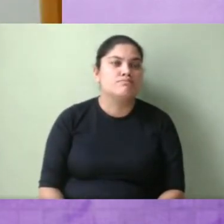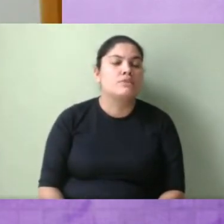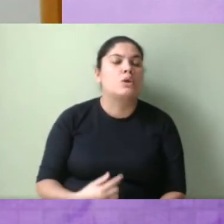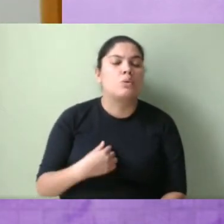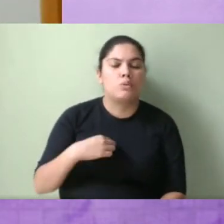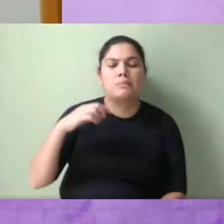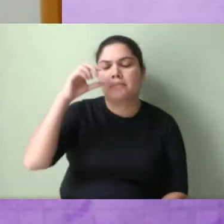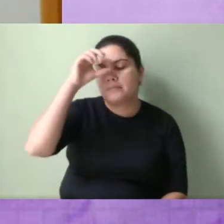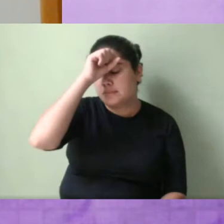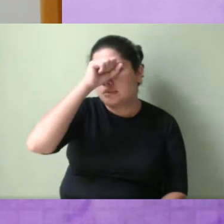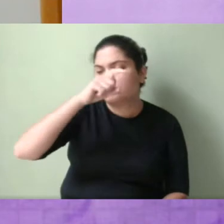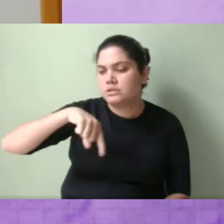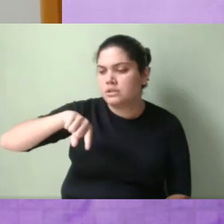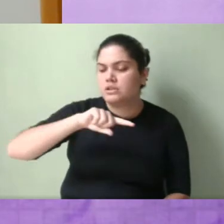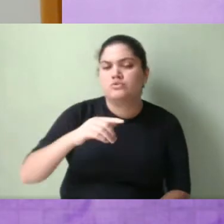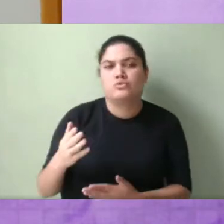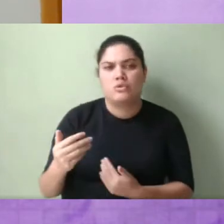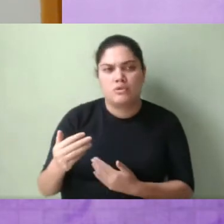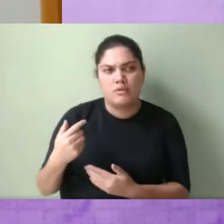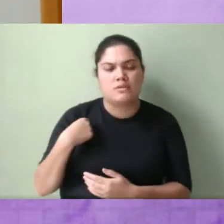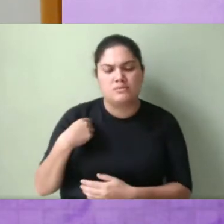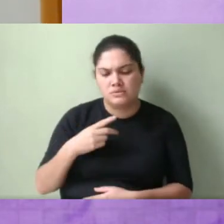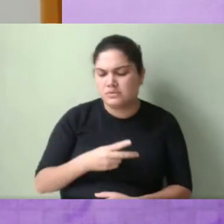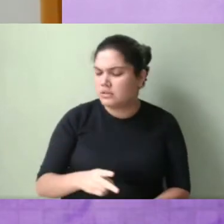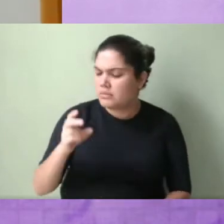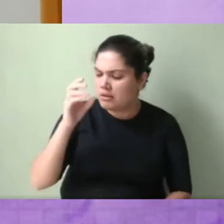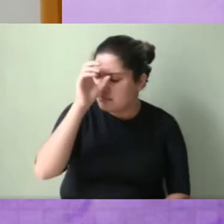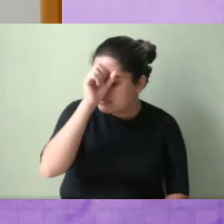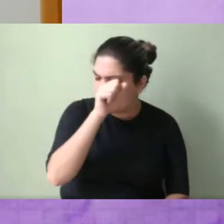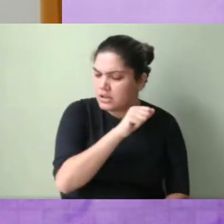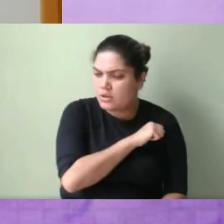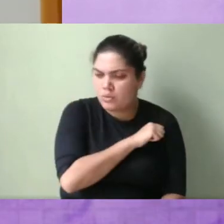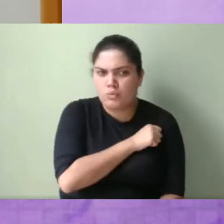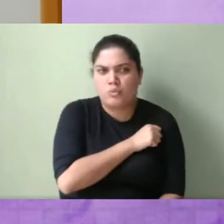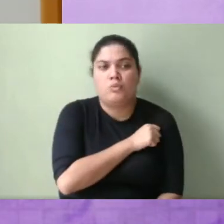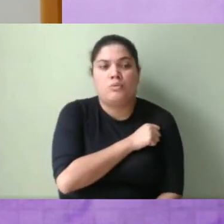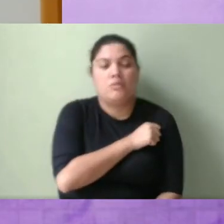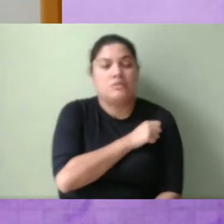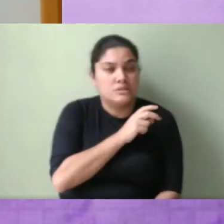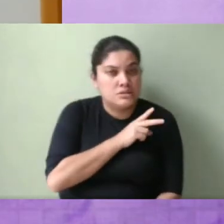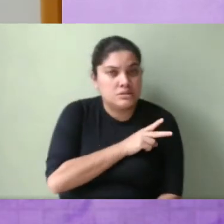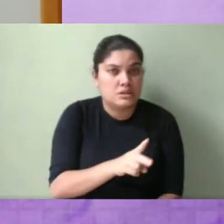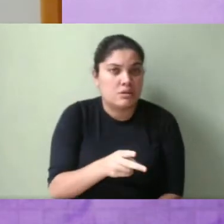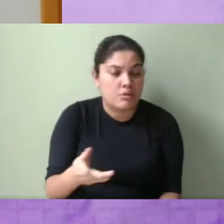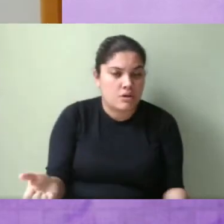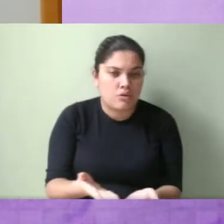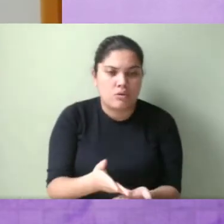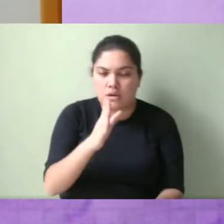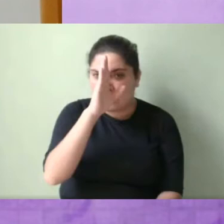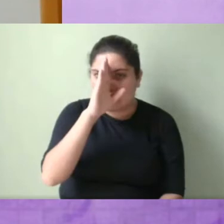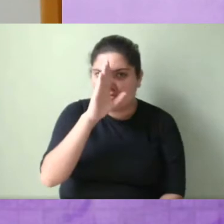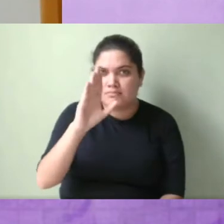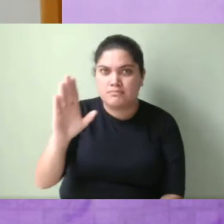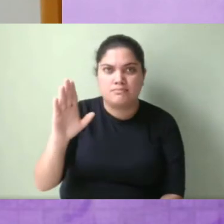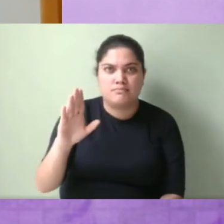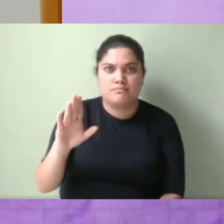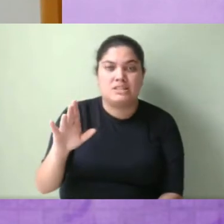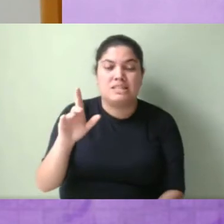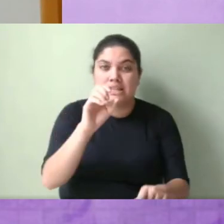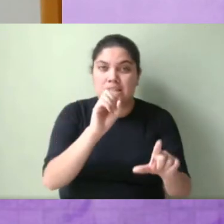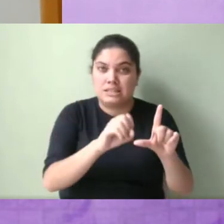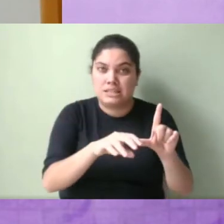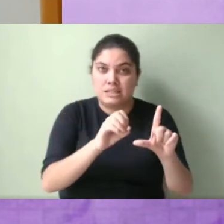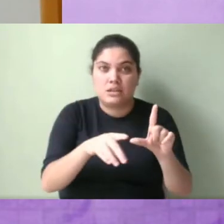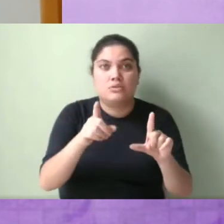Porque a gente fica perdido, né, são gerações diferentes, na licenciatura a gente tem desde